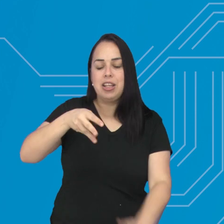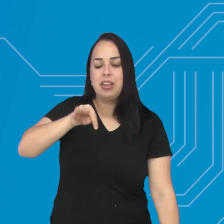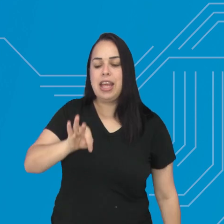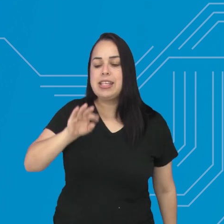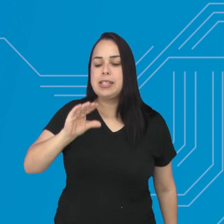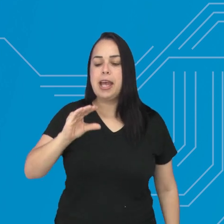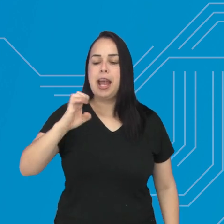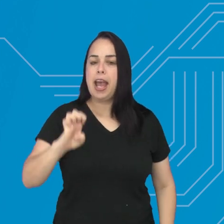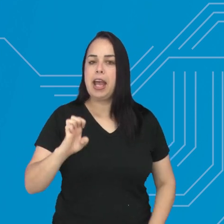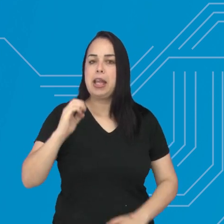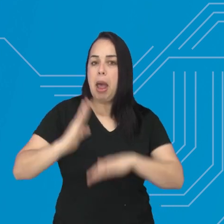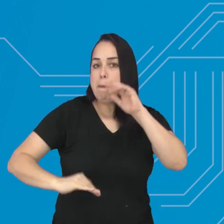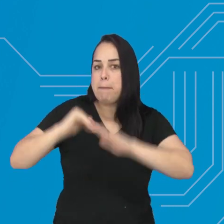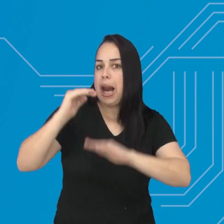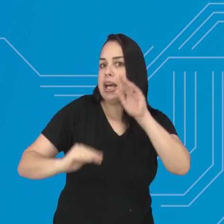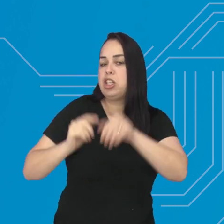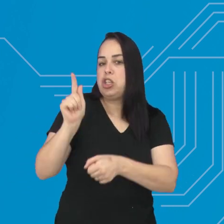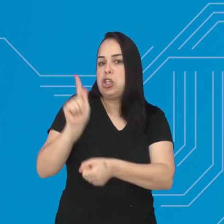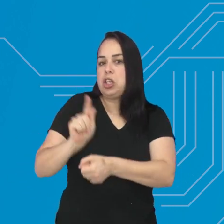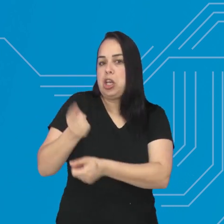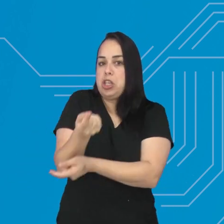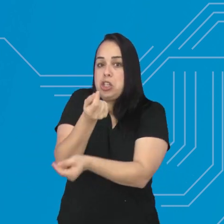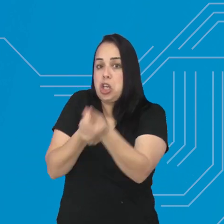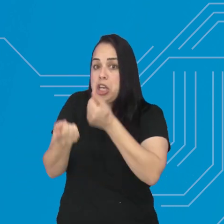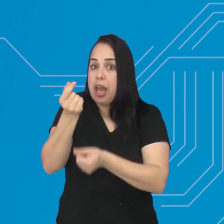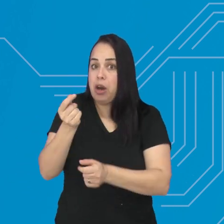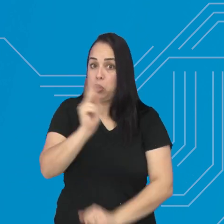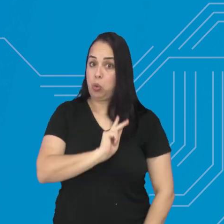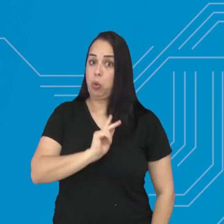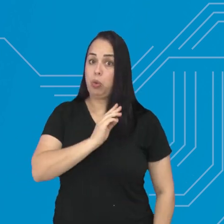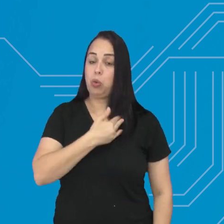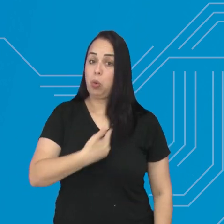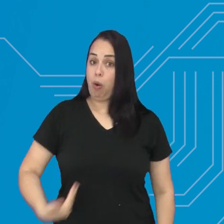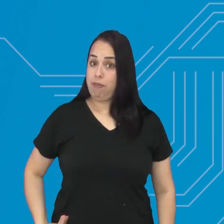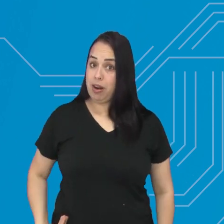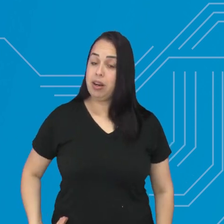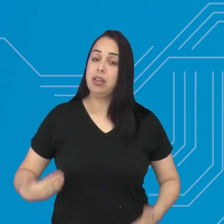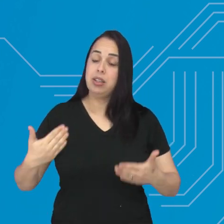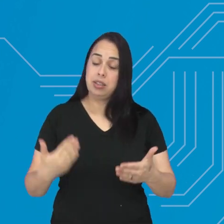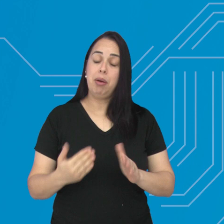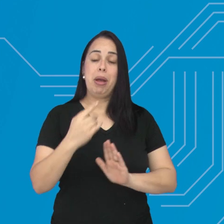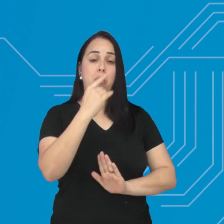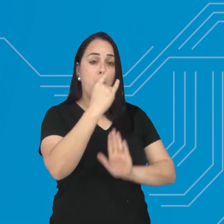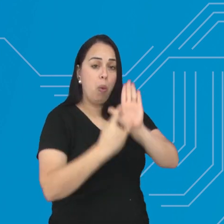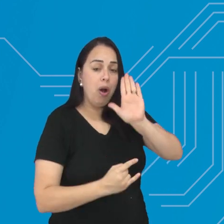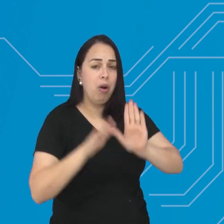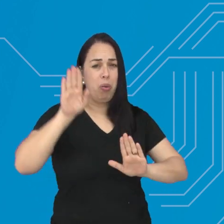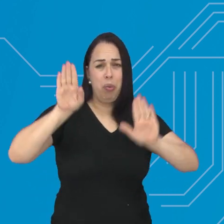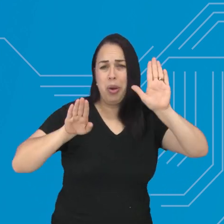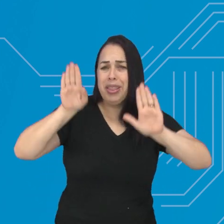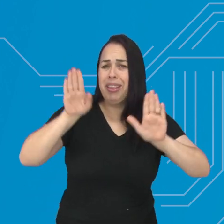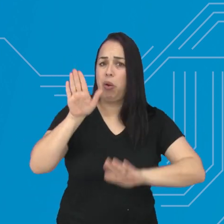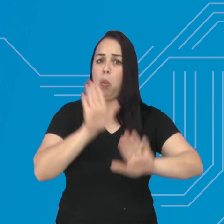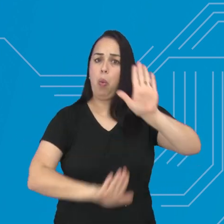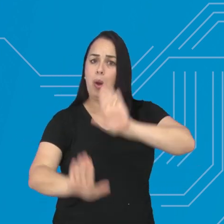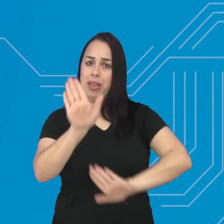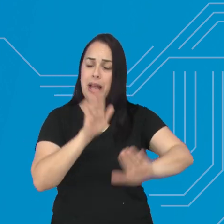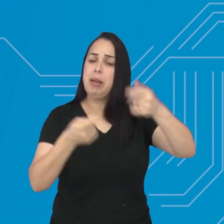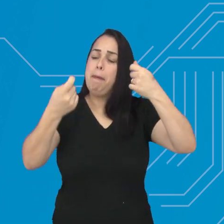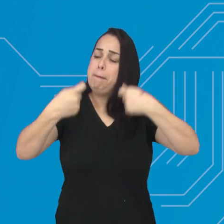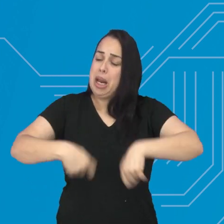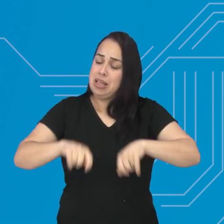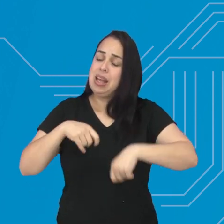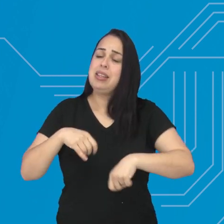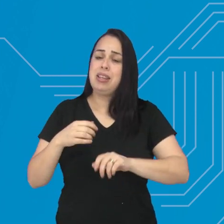debateu boas práticas de gestão no meio público, incluindo cuidados e orientações sobre licitações, convênios e outras